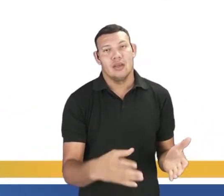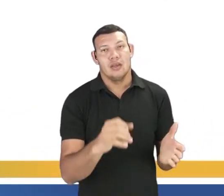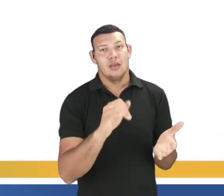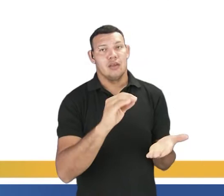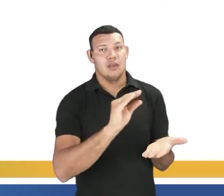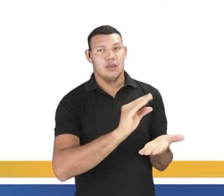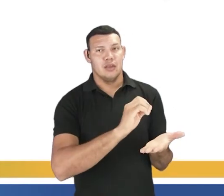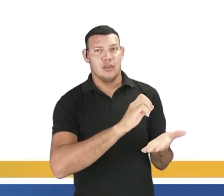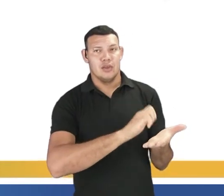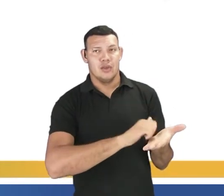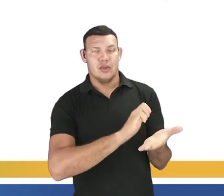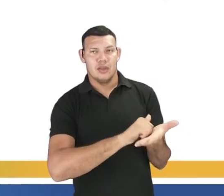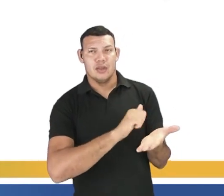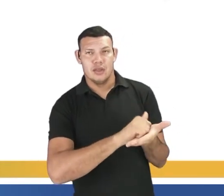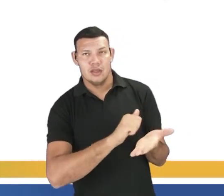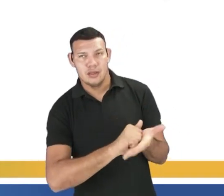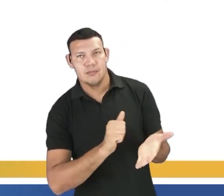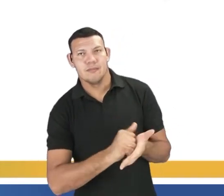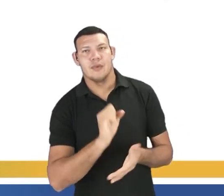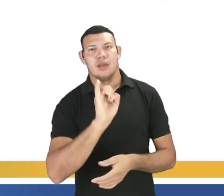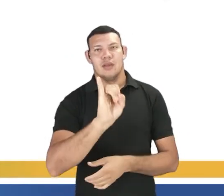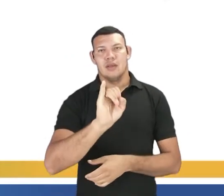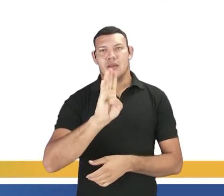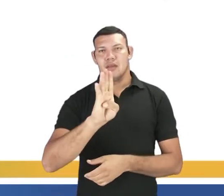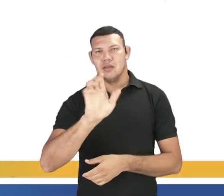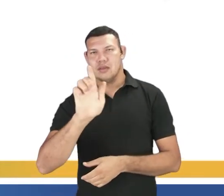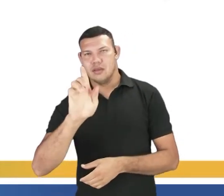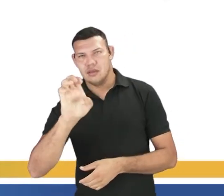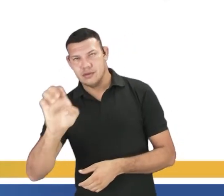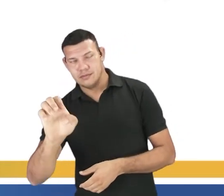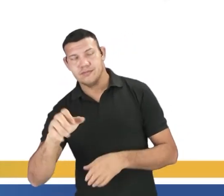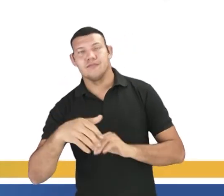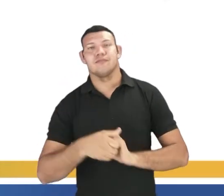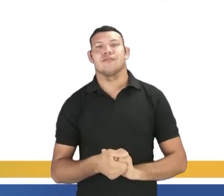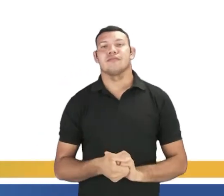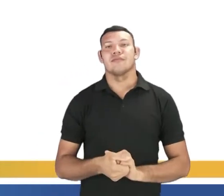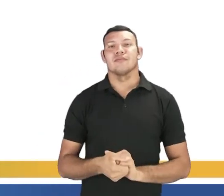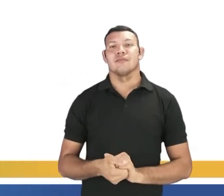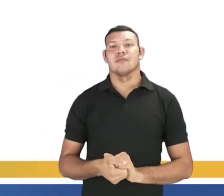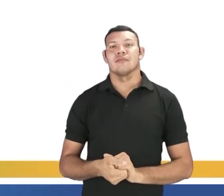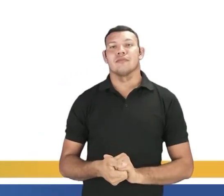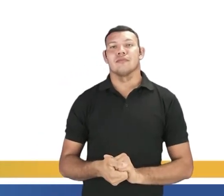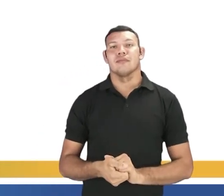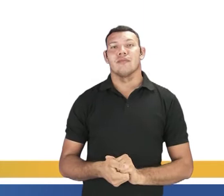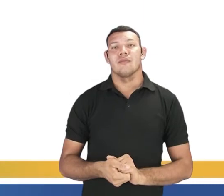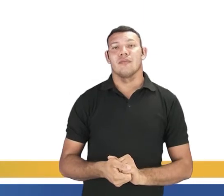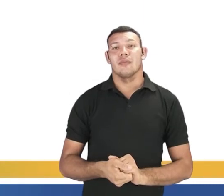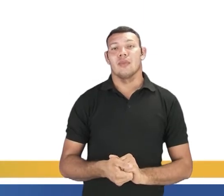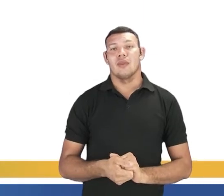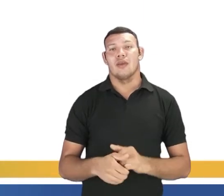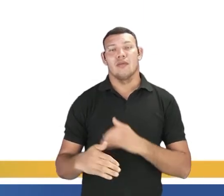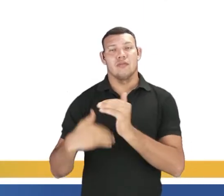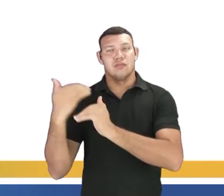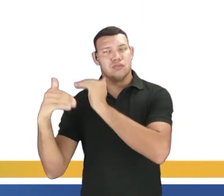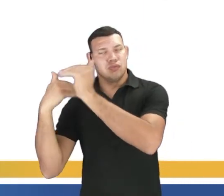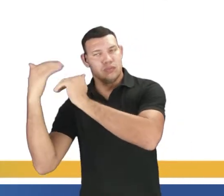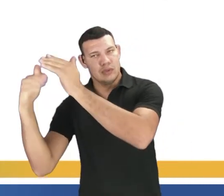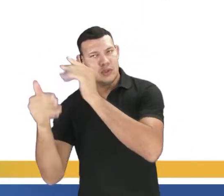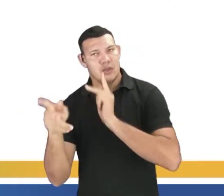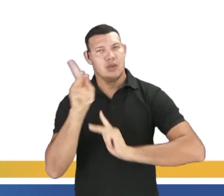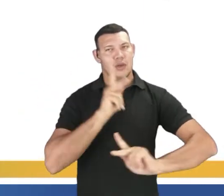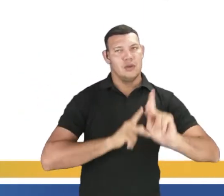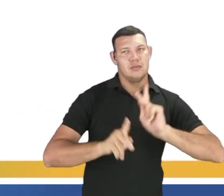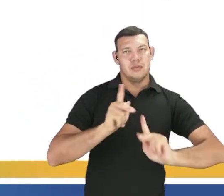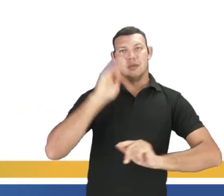de 2010, no último censo que ocorreu, né, entre a população da evolução populacional do Brasil de